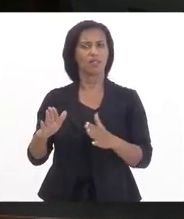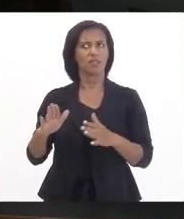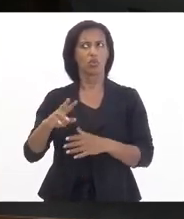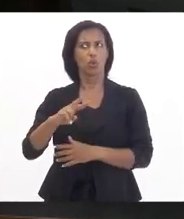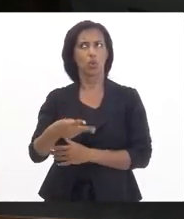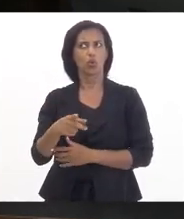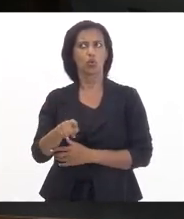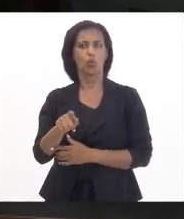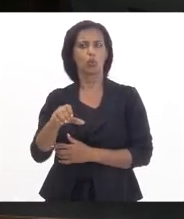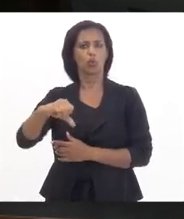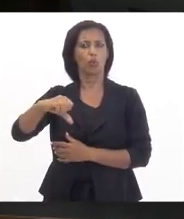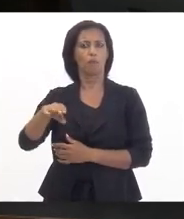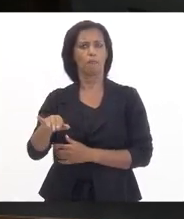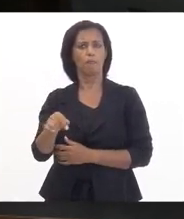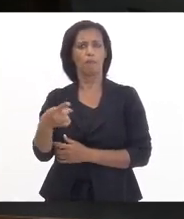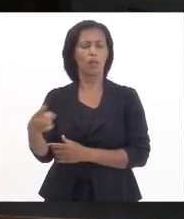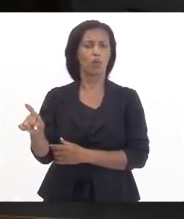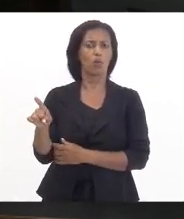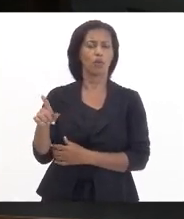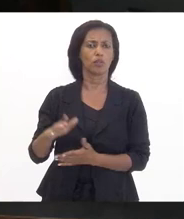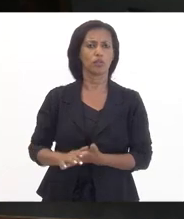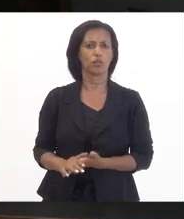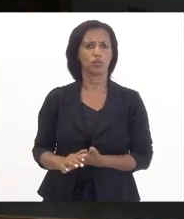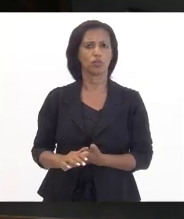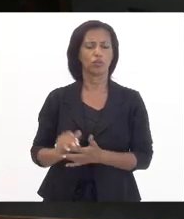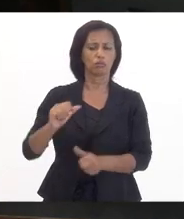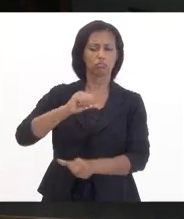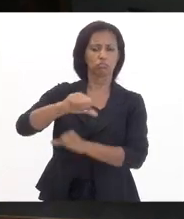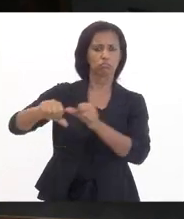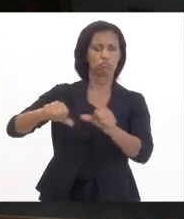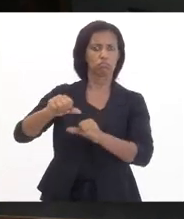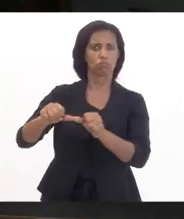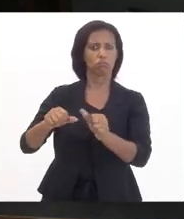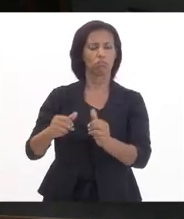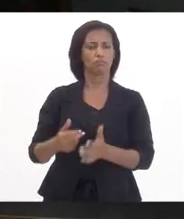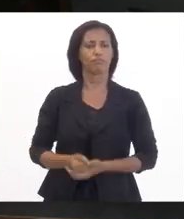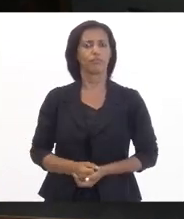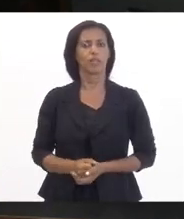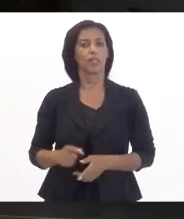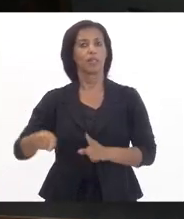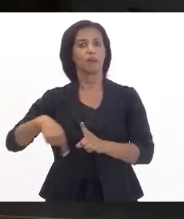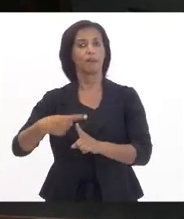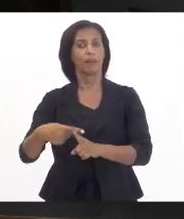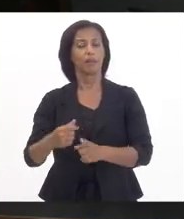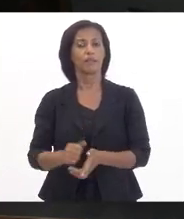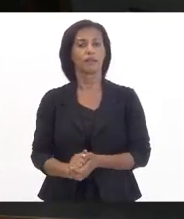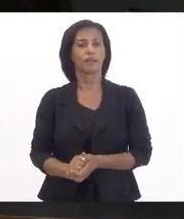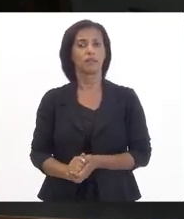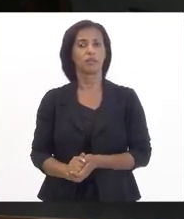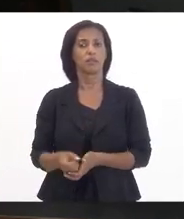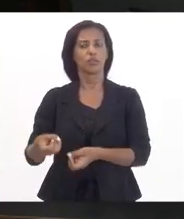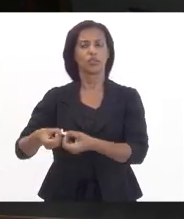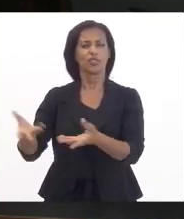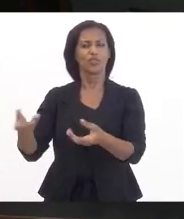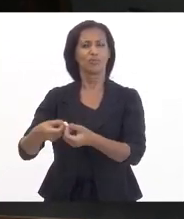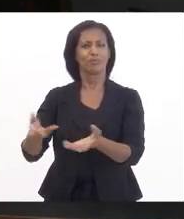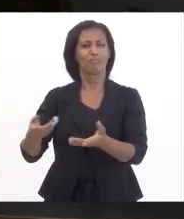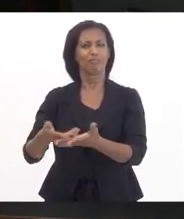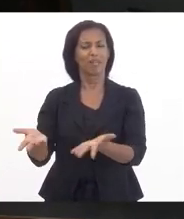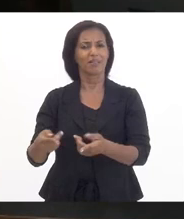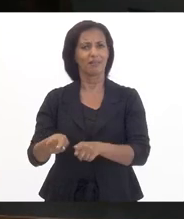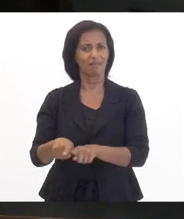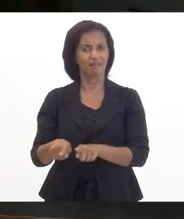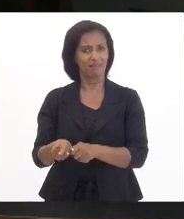2,9 bilhões do reajuste e mais de despesas extras.